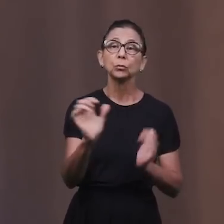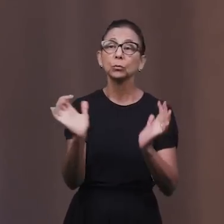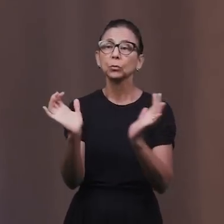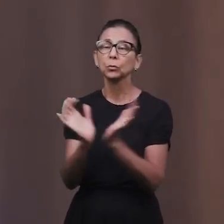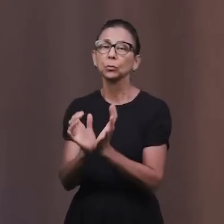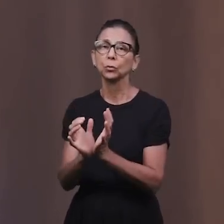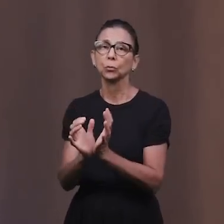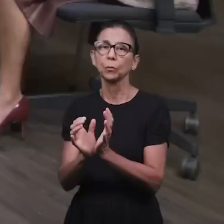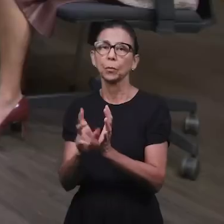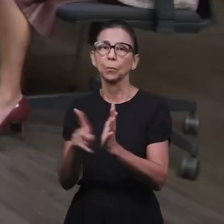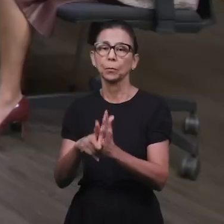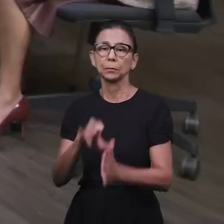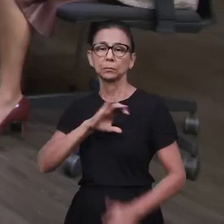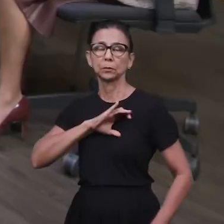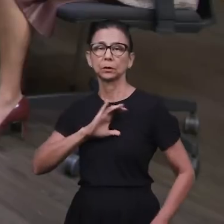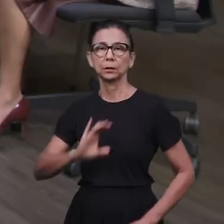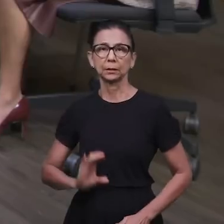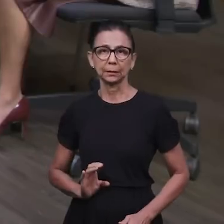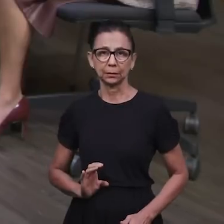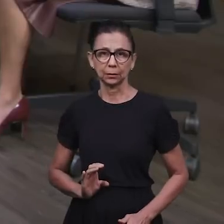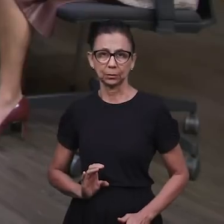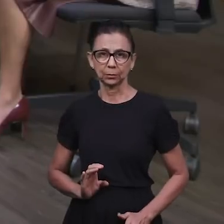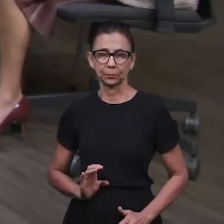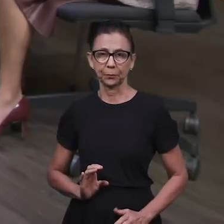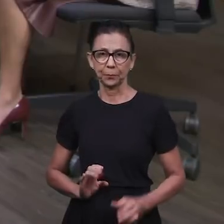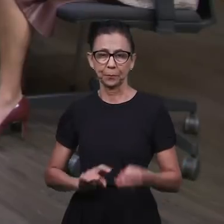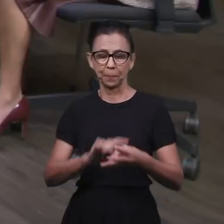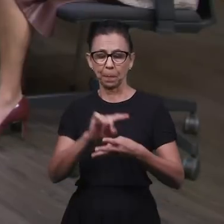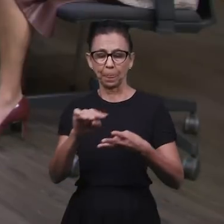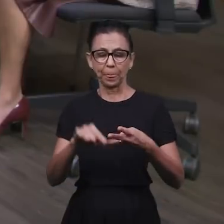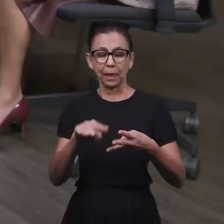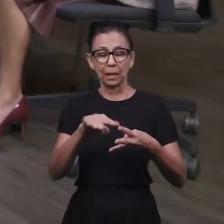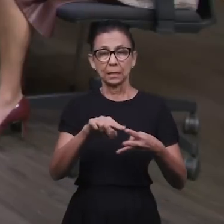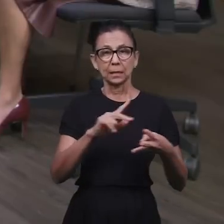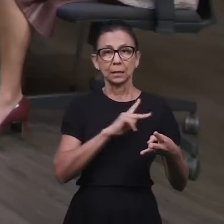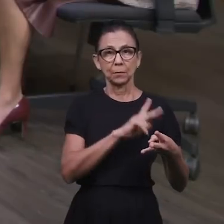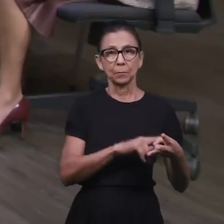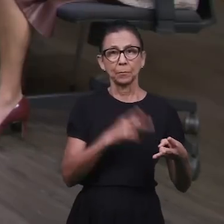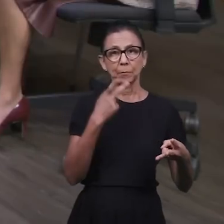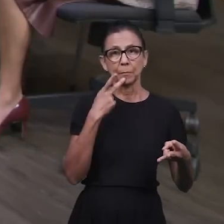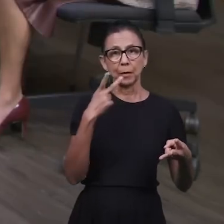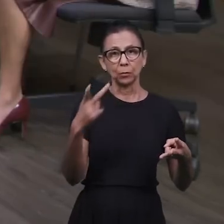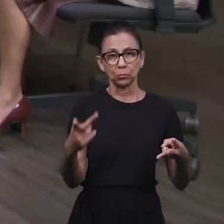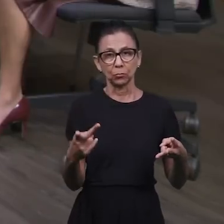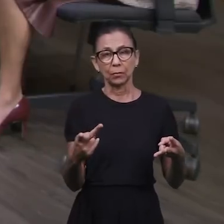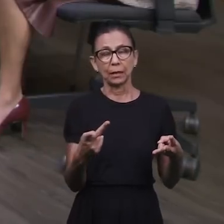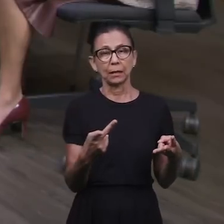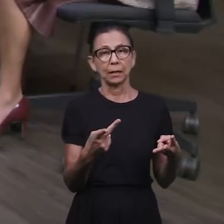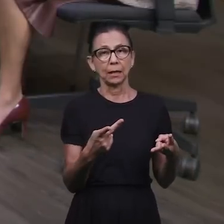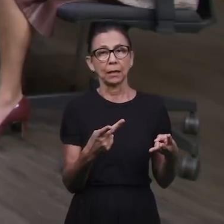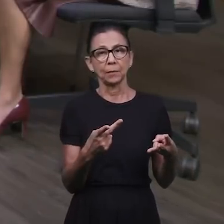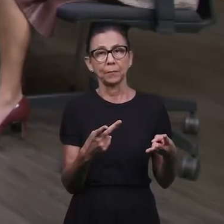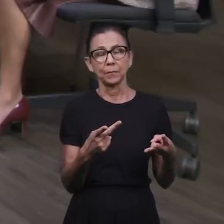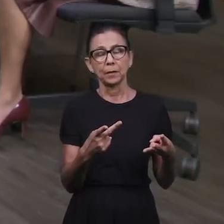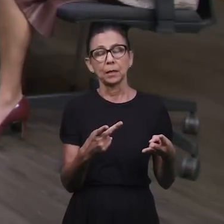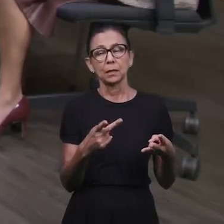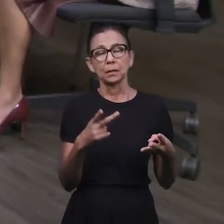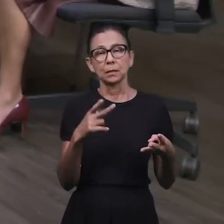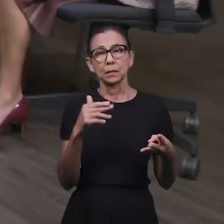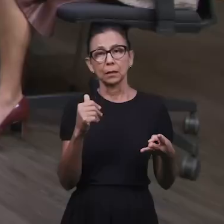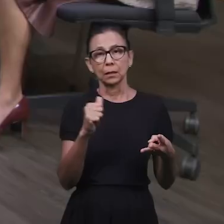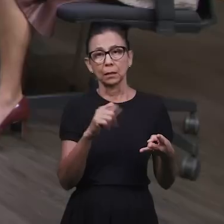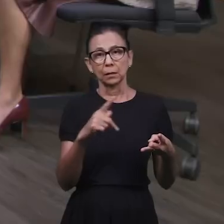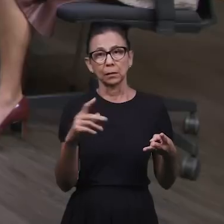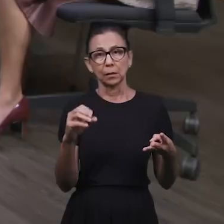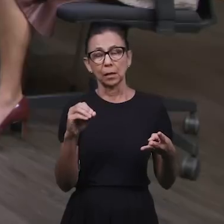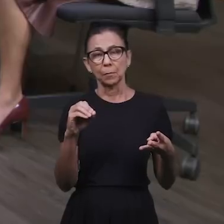Apolo falar eu não aceito, só aceito se o senhor falar comigo. É a turma mais difícil de lidar, né? Porque não aceita nada e fica